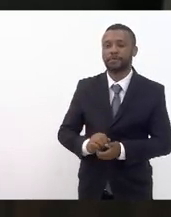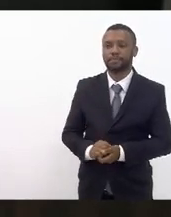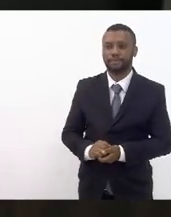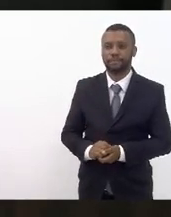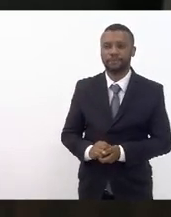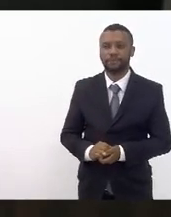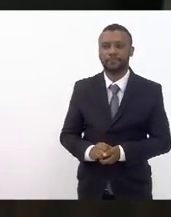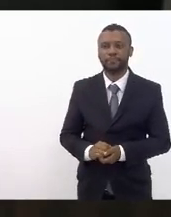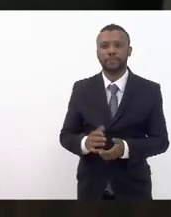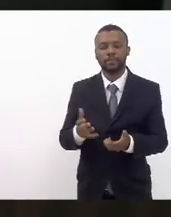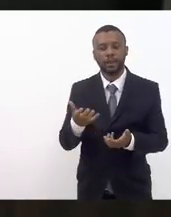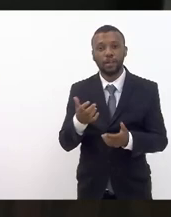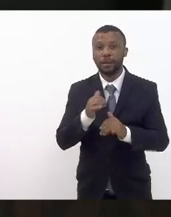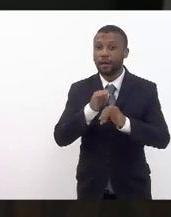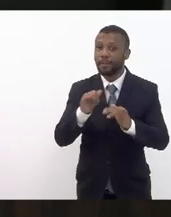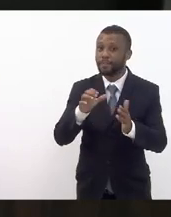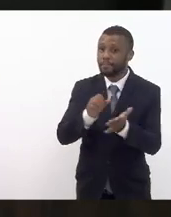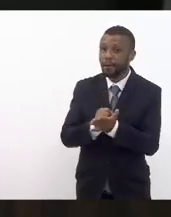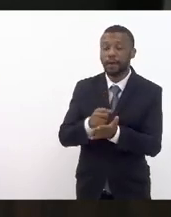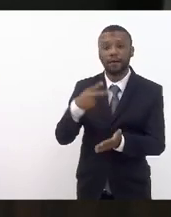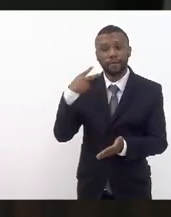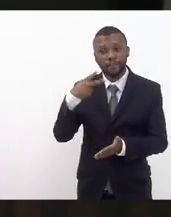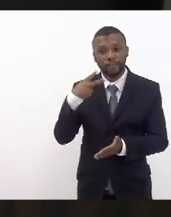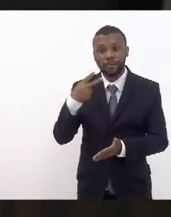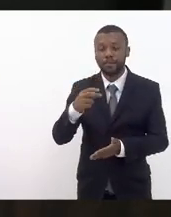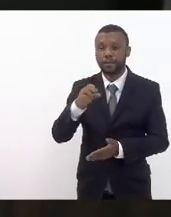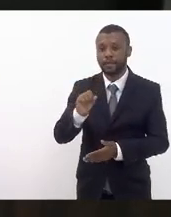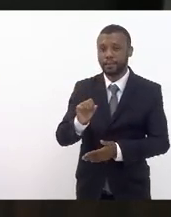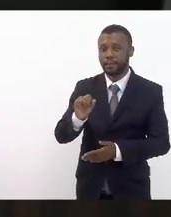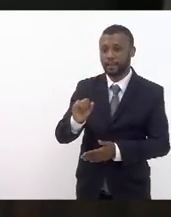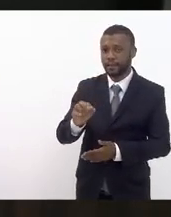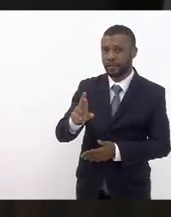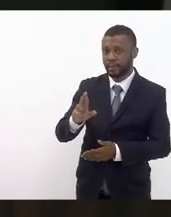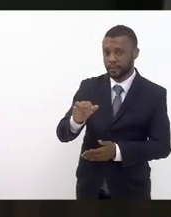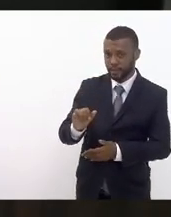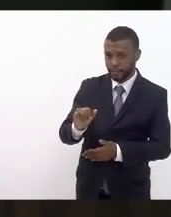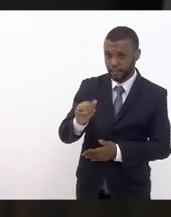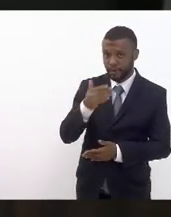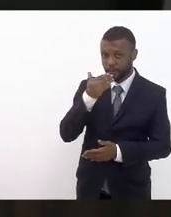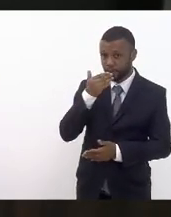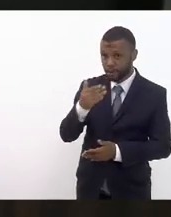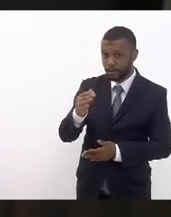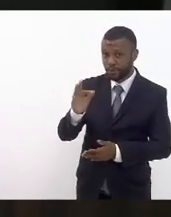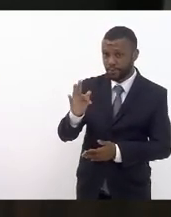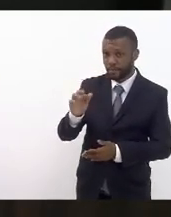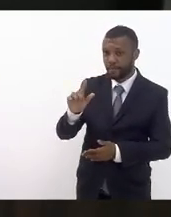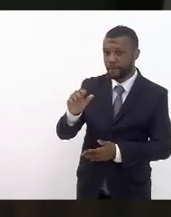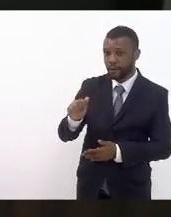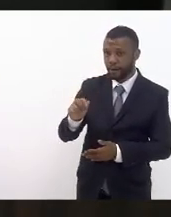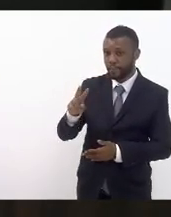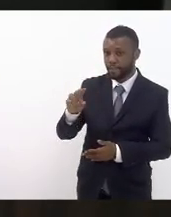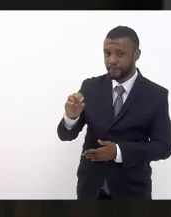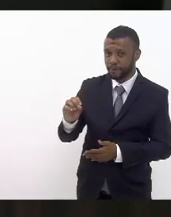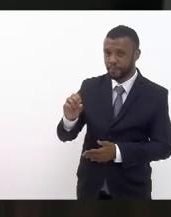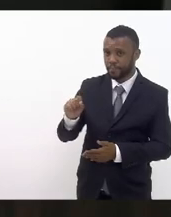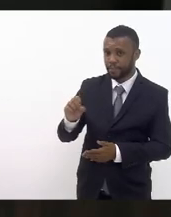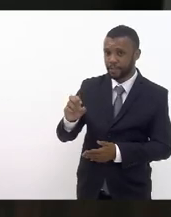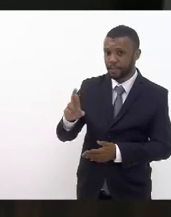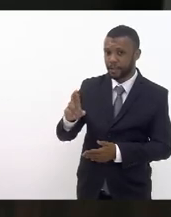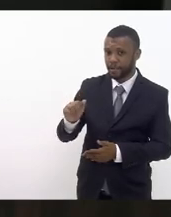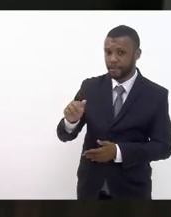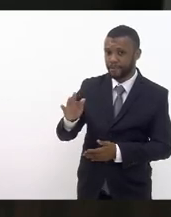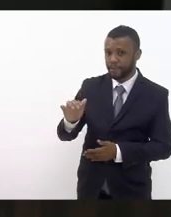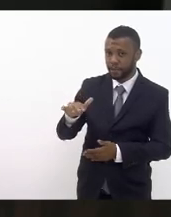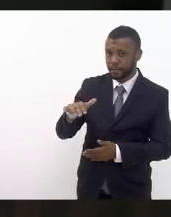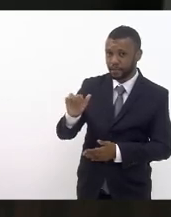quero aqui registrar a presença do vereador Siri, pedido do Flávio Serafini. Deputado Jorge